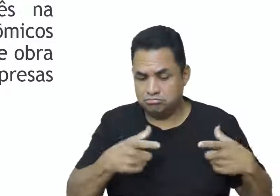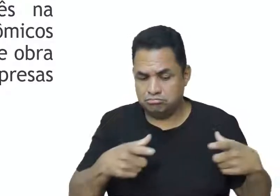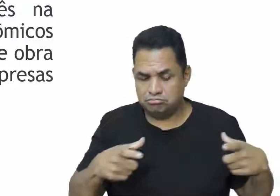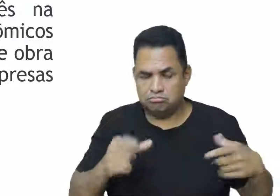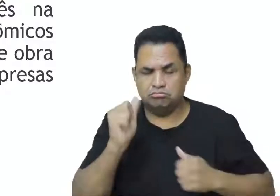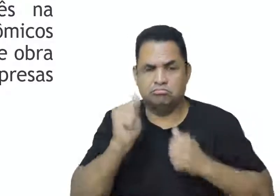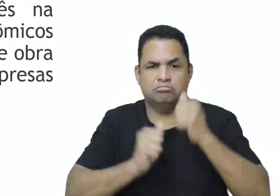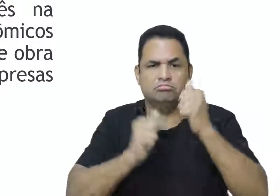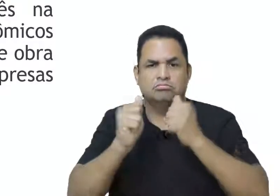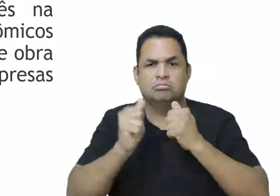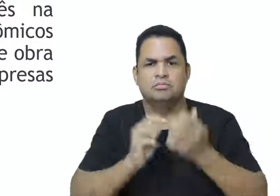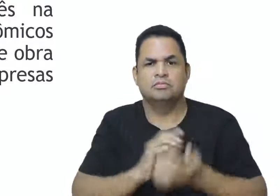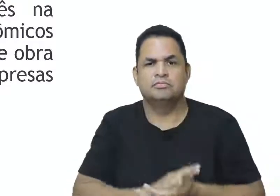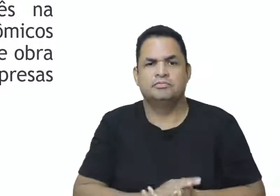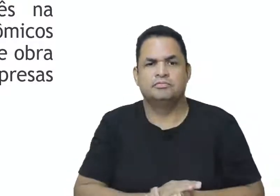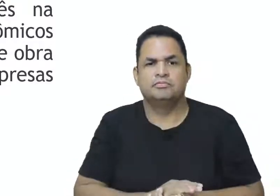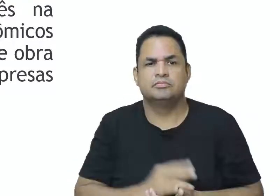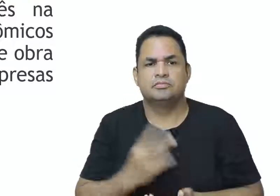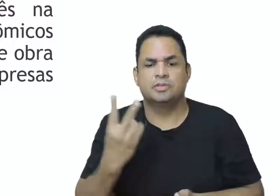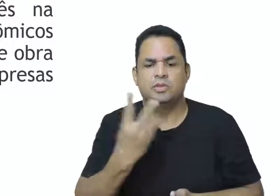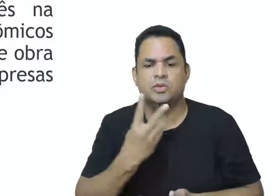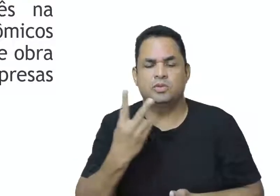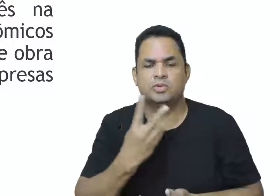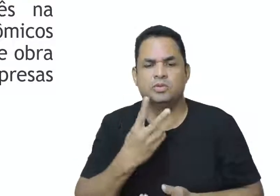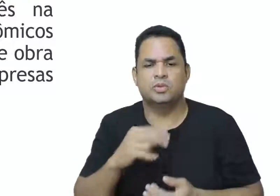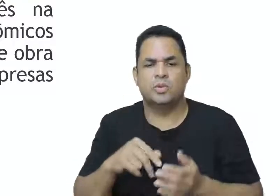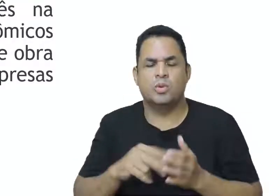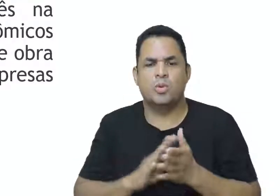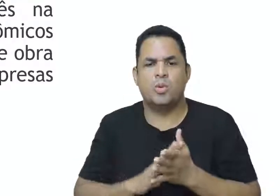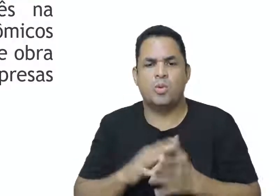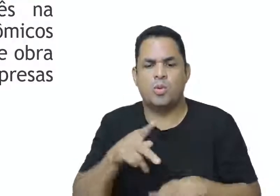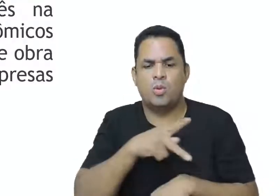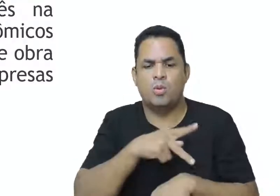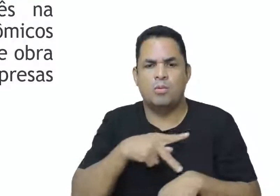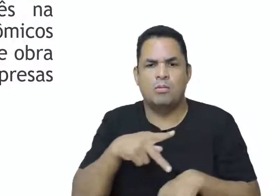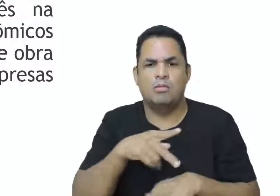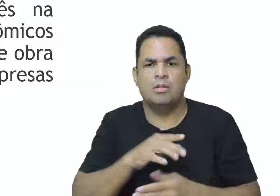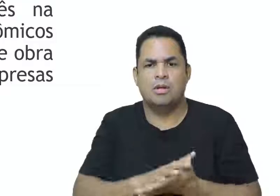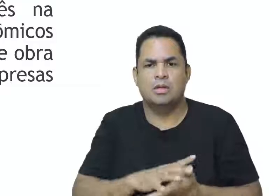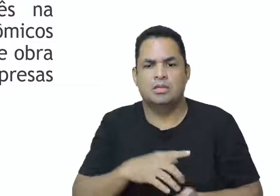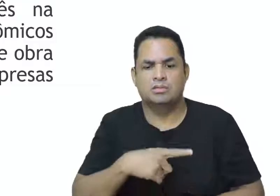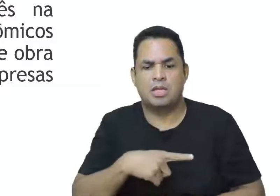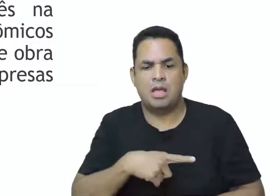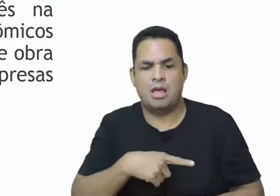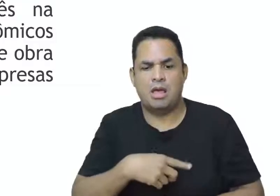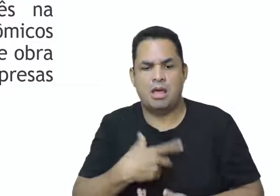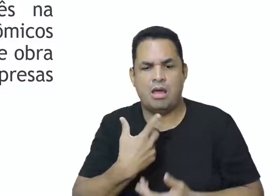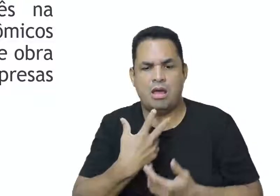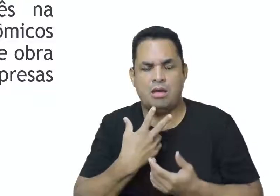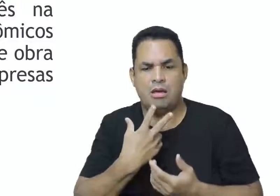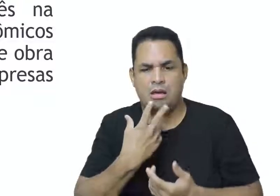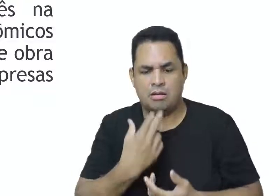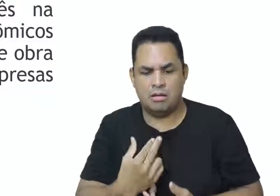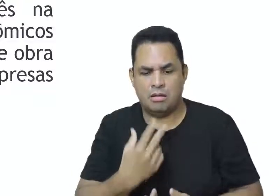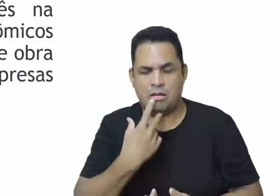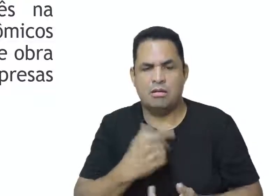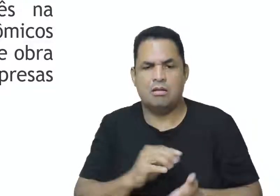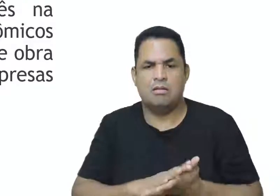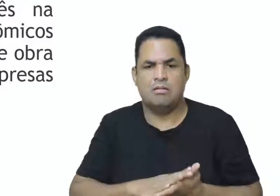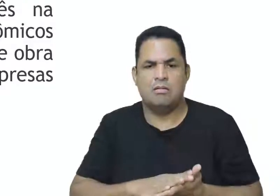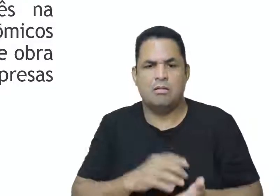tá? É o segundo país do mundo com mais falantes da língua inglesa. Porque, claro que teve uma